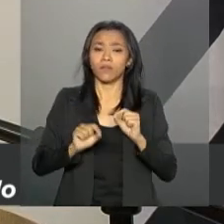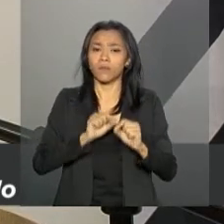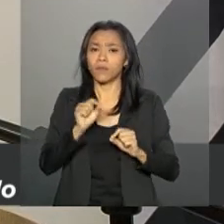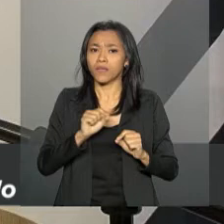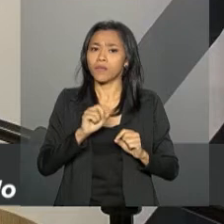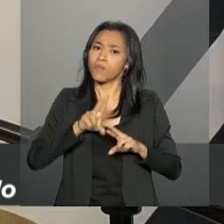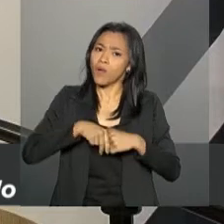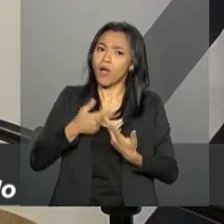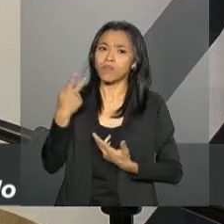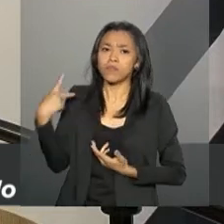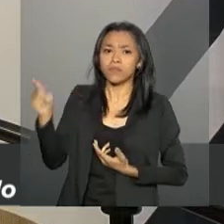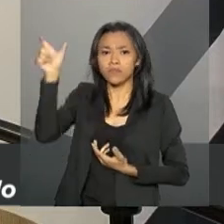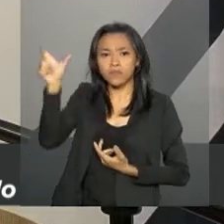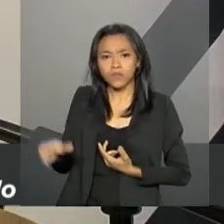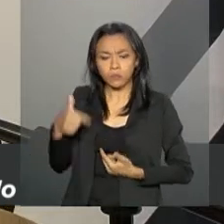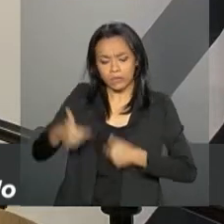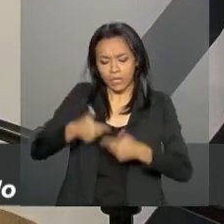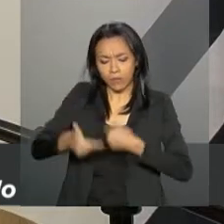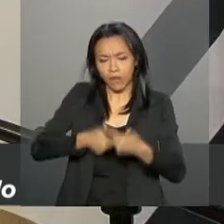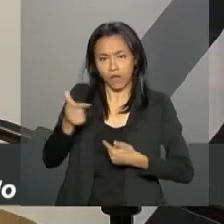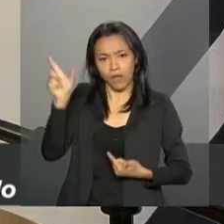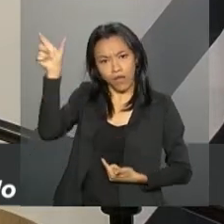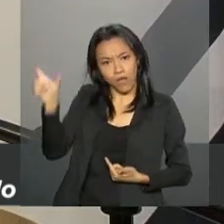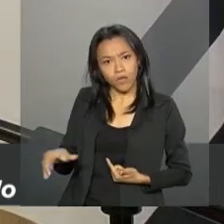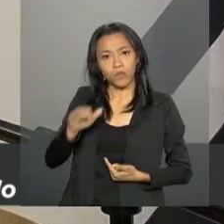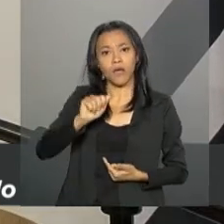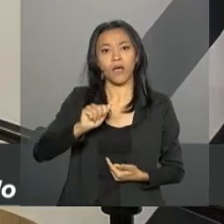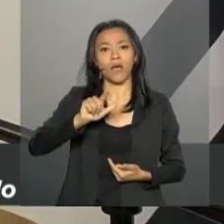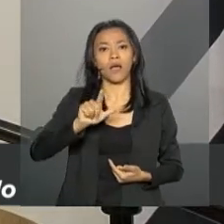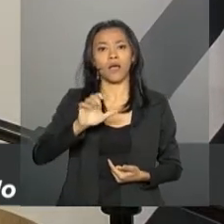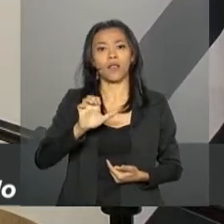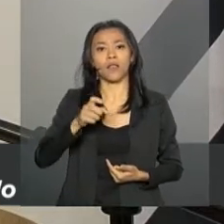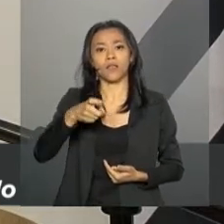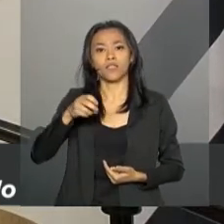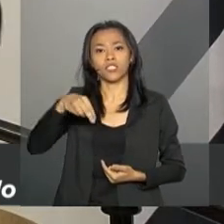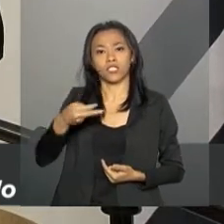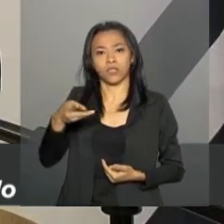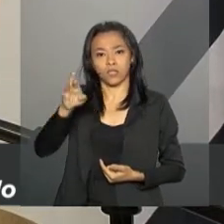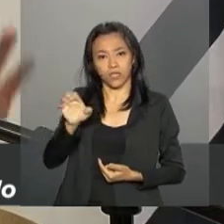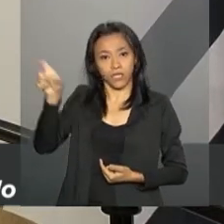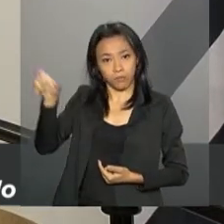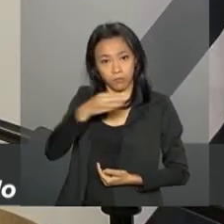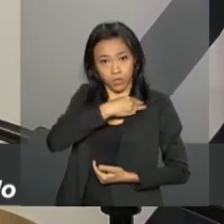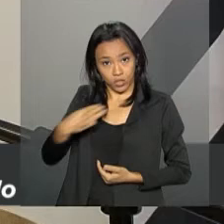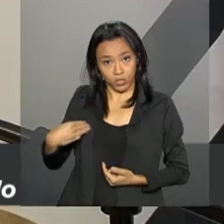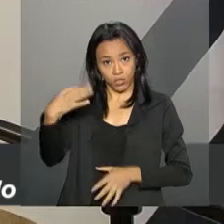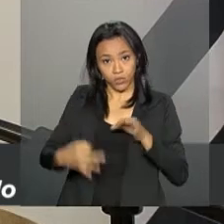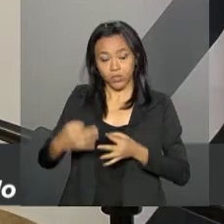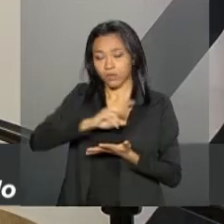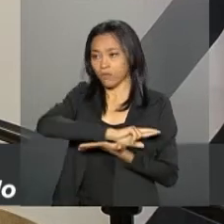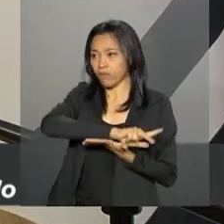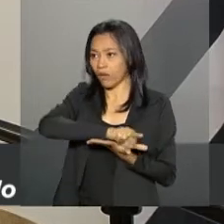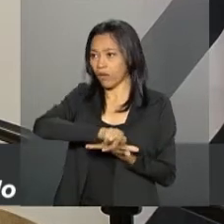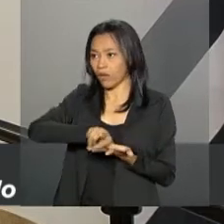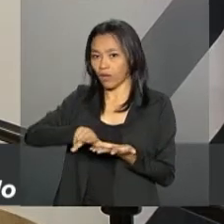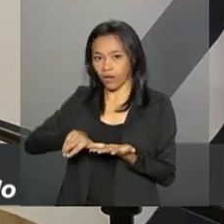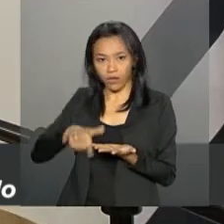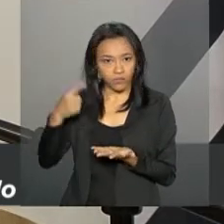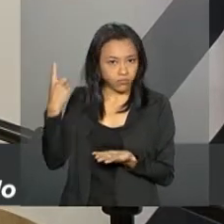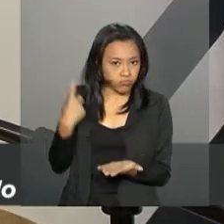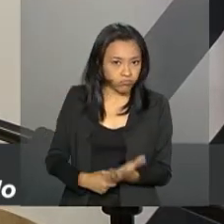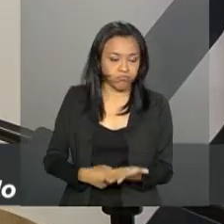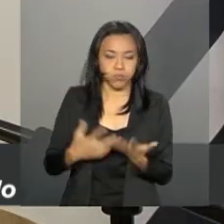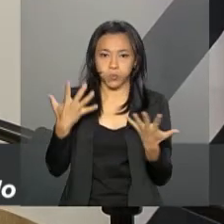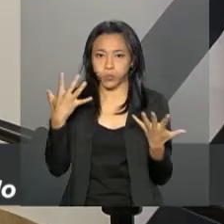pela atuação do Alexandre. Porque o Alexandre, embora ministro da Justiça, com tantas inúmeras tarefas, dedicou